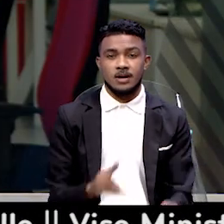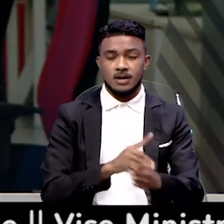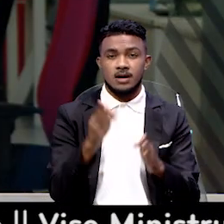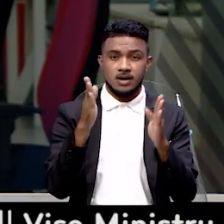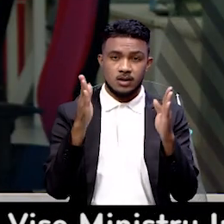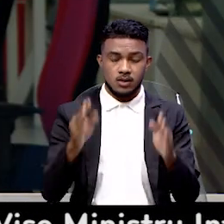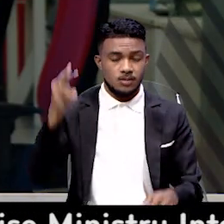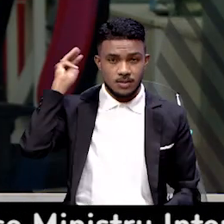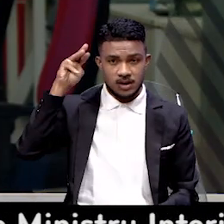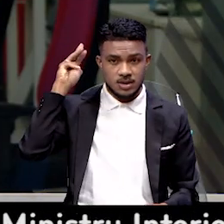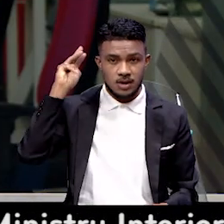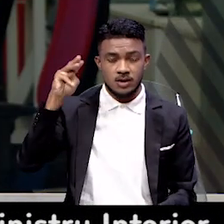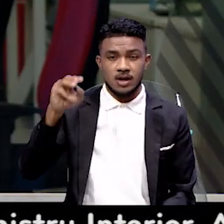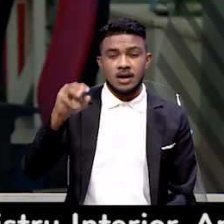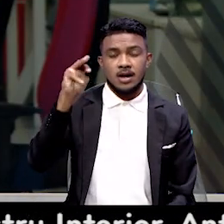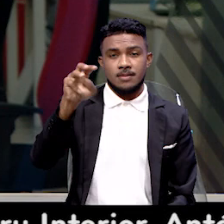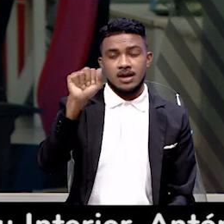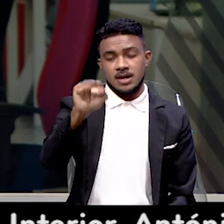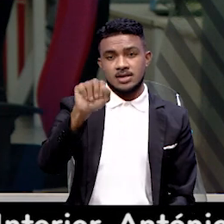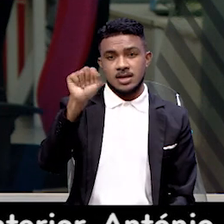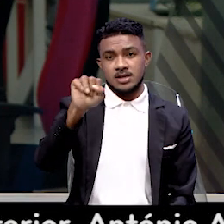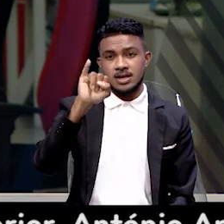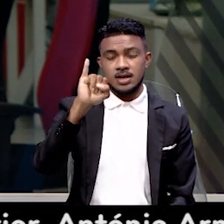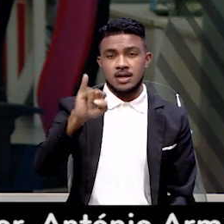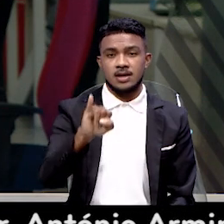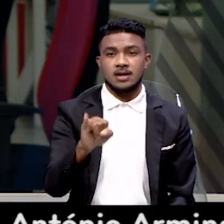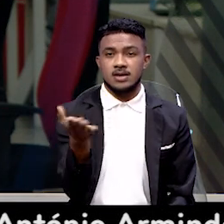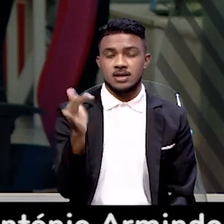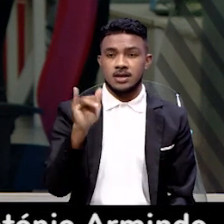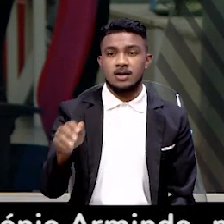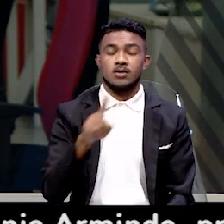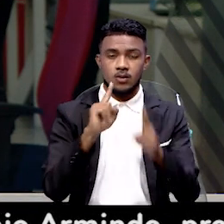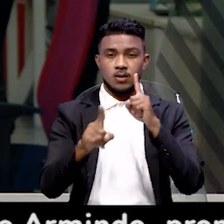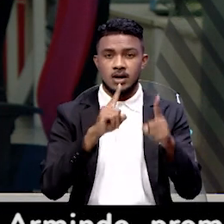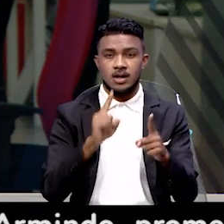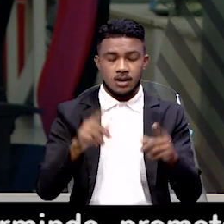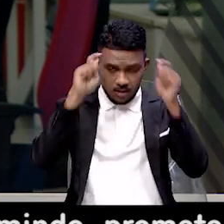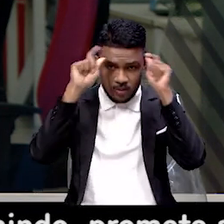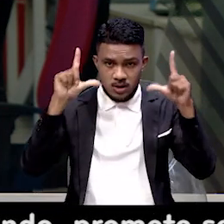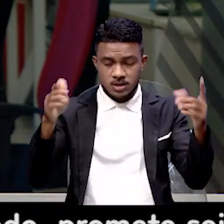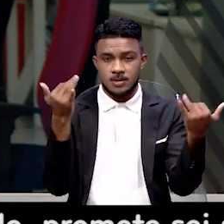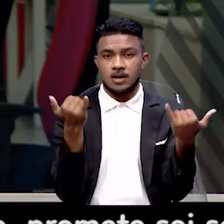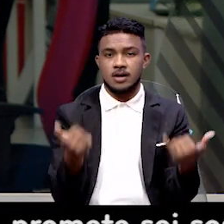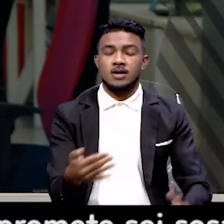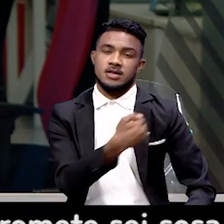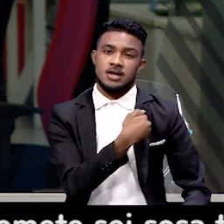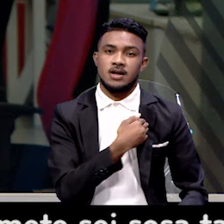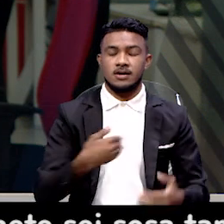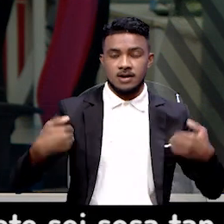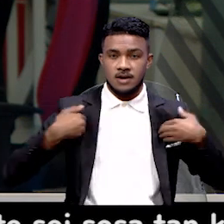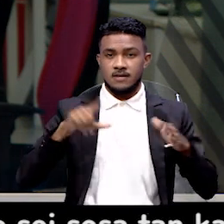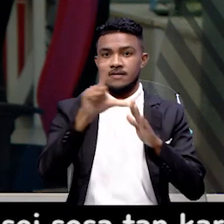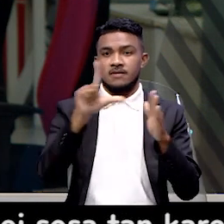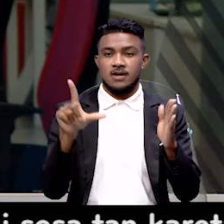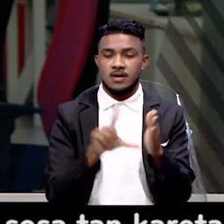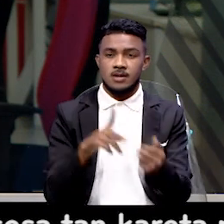Diretor-Geral Ministério Solidariedade Social no Inclusão Rua Exposto HTT, Timor-Leste to agora se dá a Lei Base